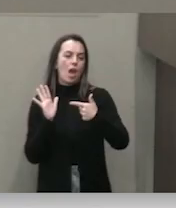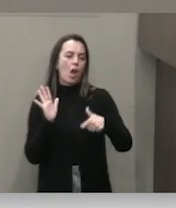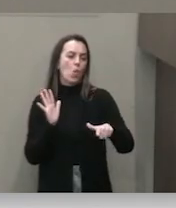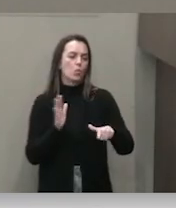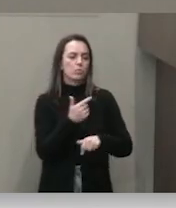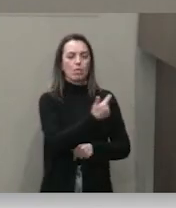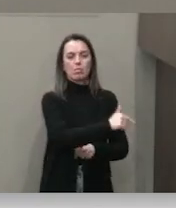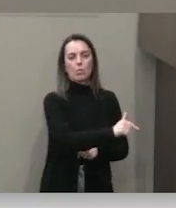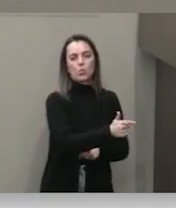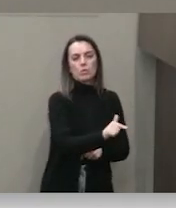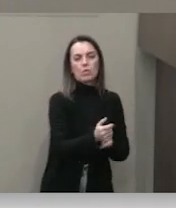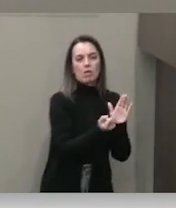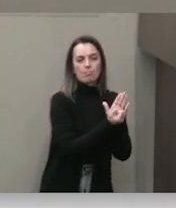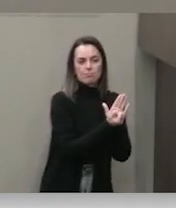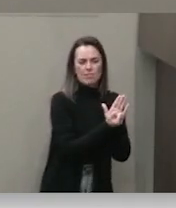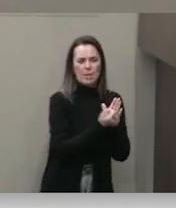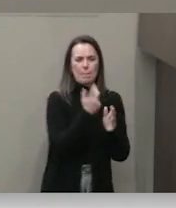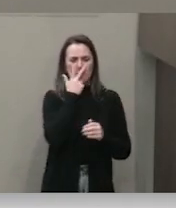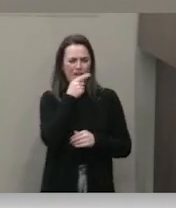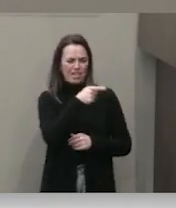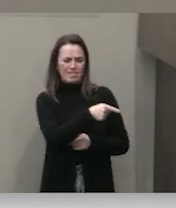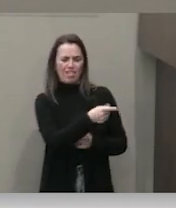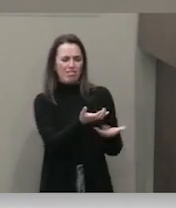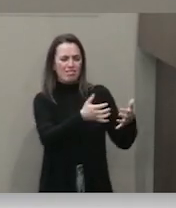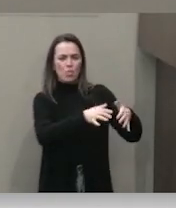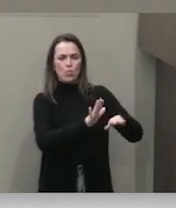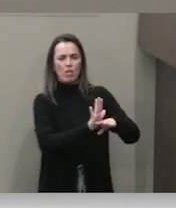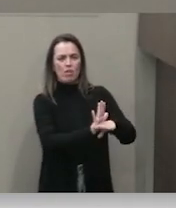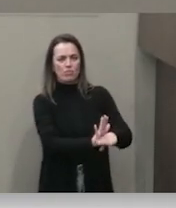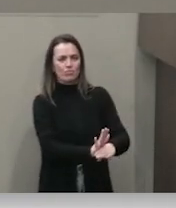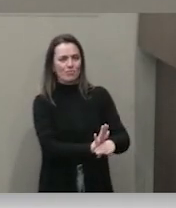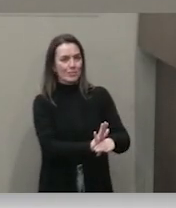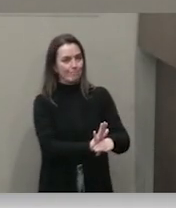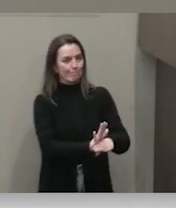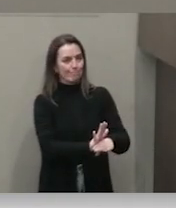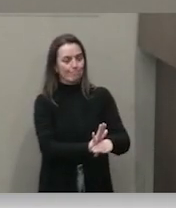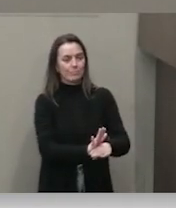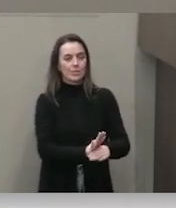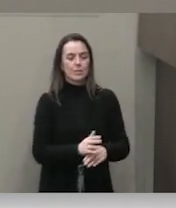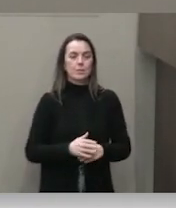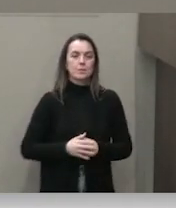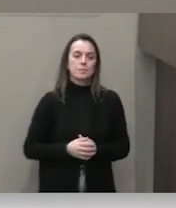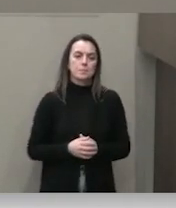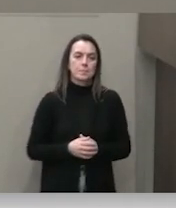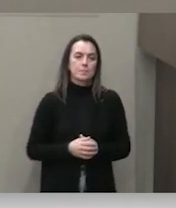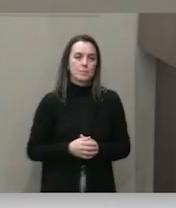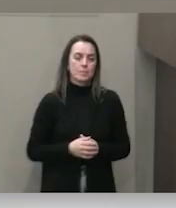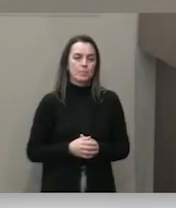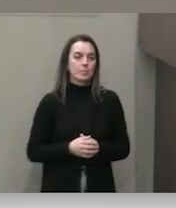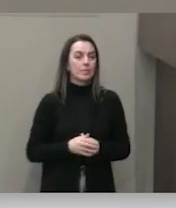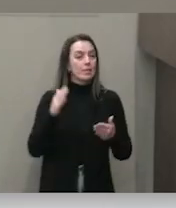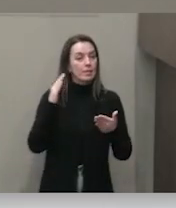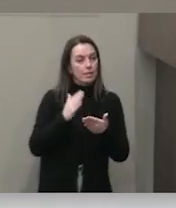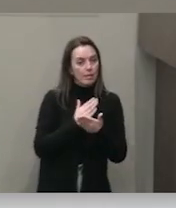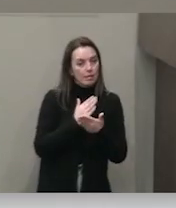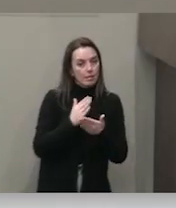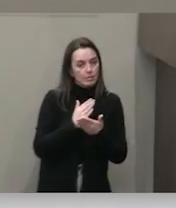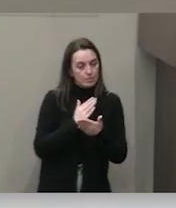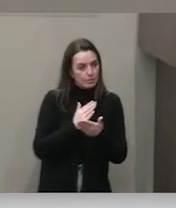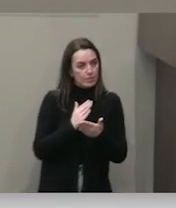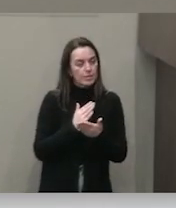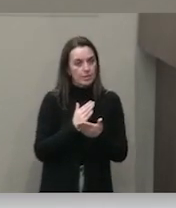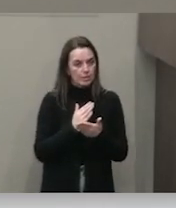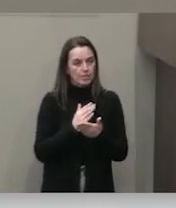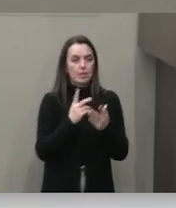ajudar, né? A empresa que não recebe esse selo parece que não quer ajudar. E, por vezes, foi o que